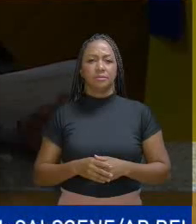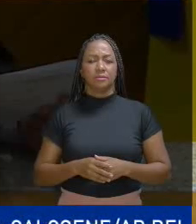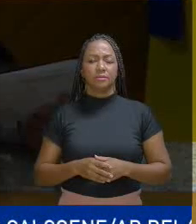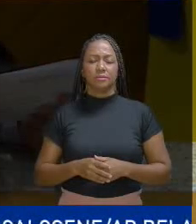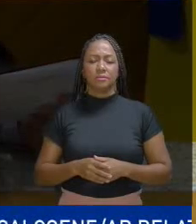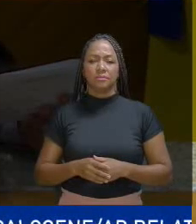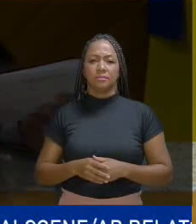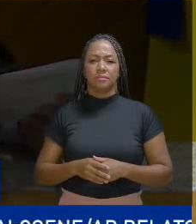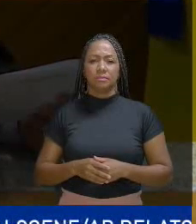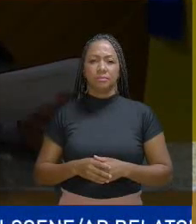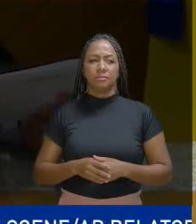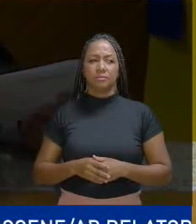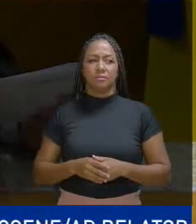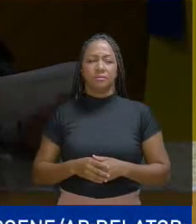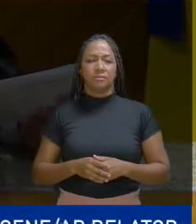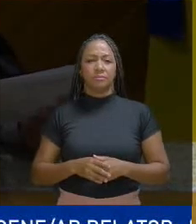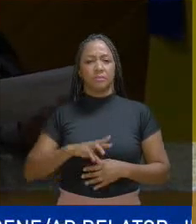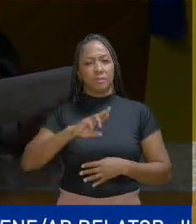do